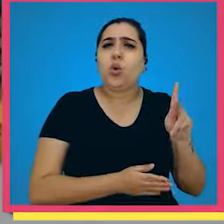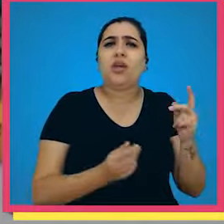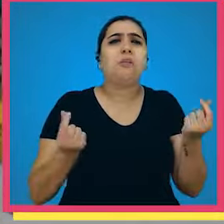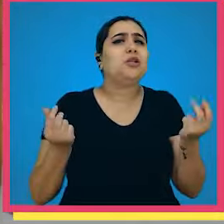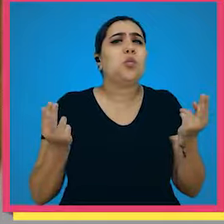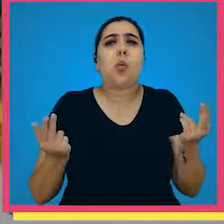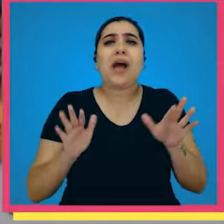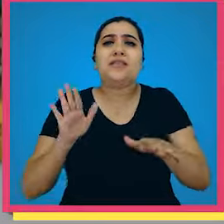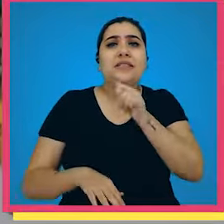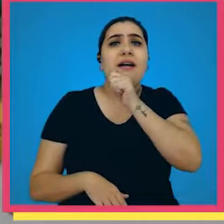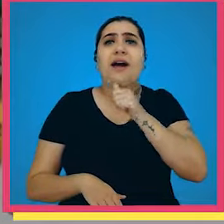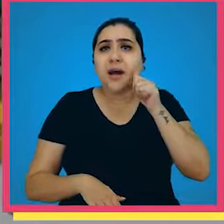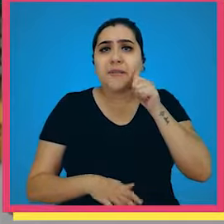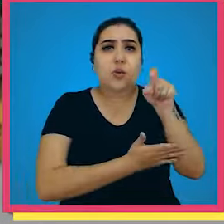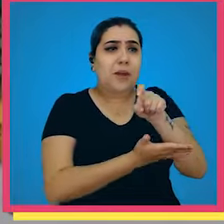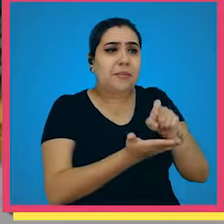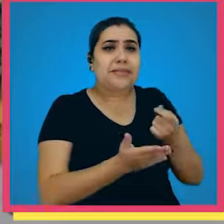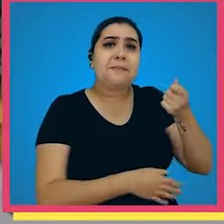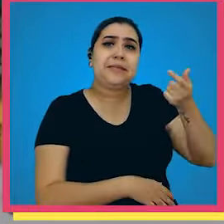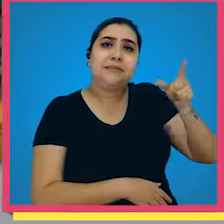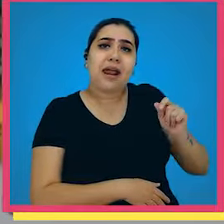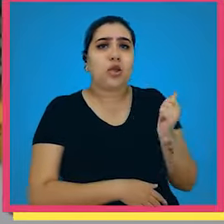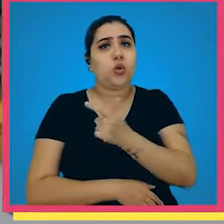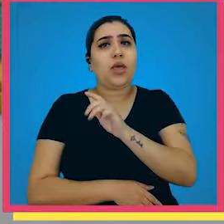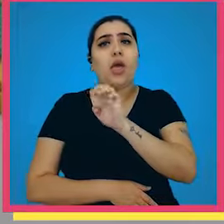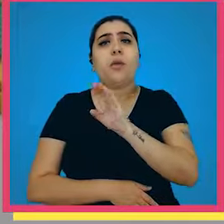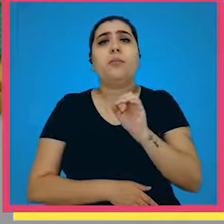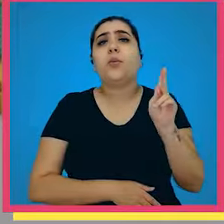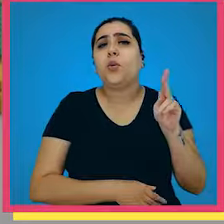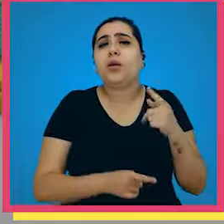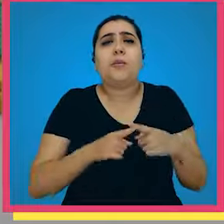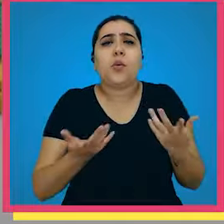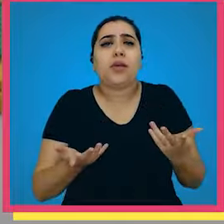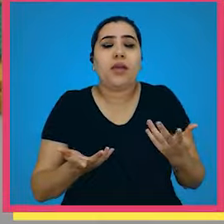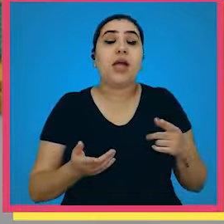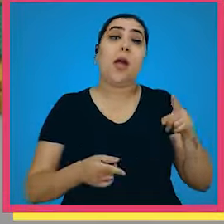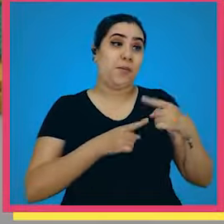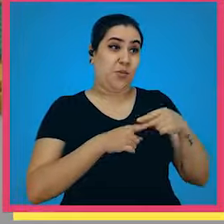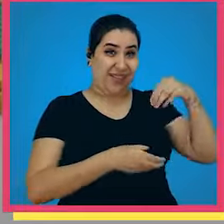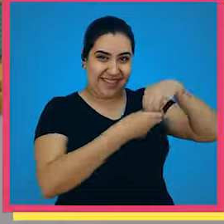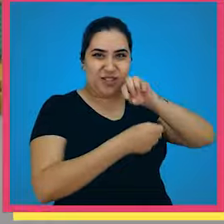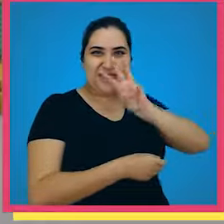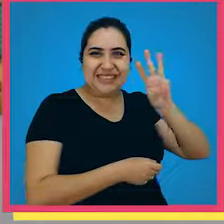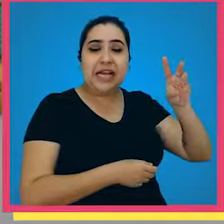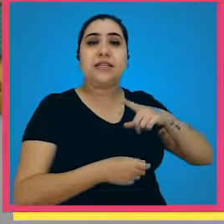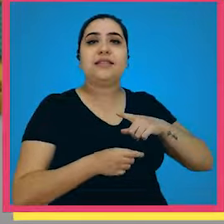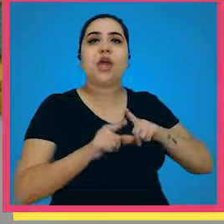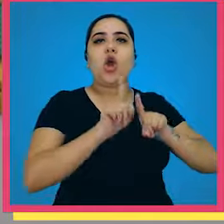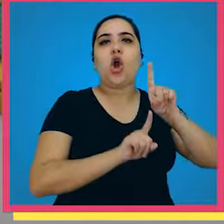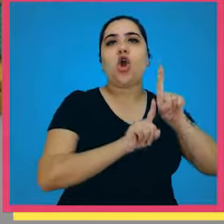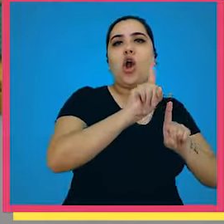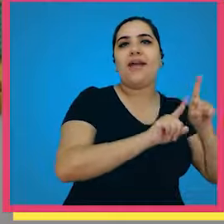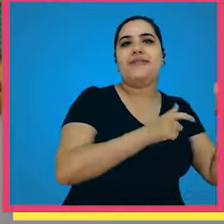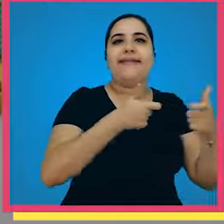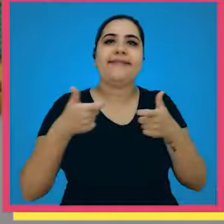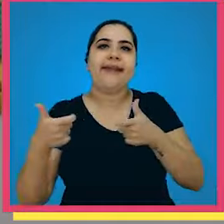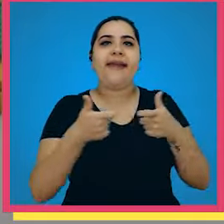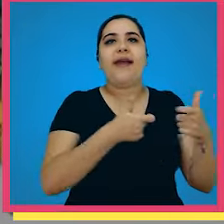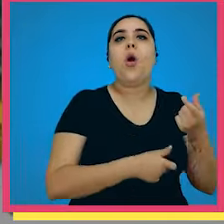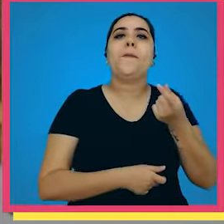Eu entro na Amazon e às vezes é até mais barato comprar o livro impresso. Isso acontece porque tem muita guerra de preço nos sites pro